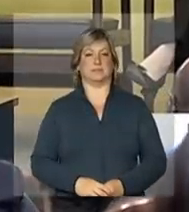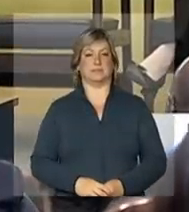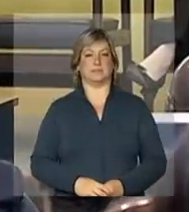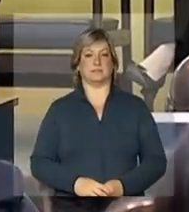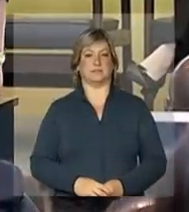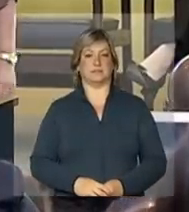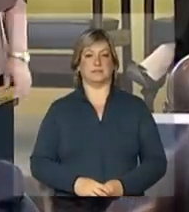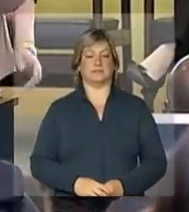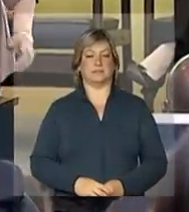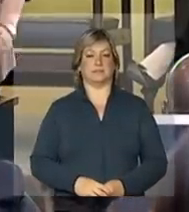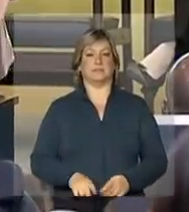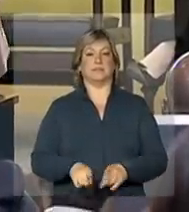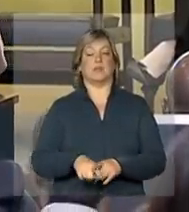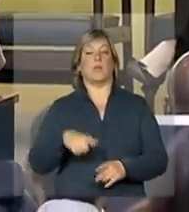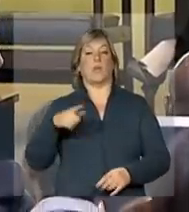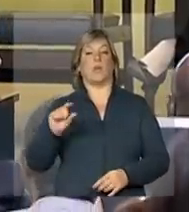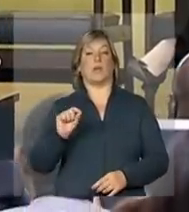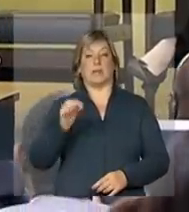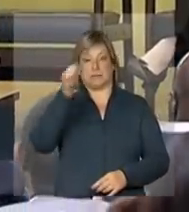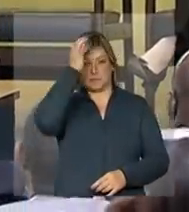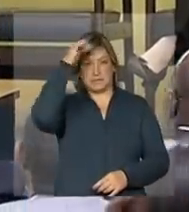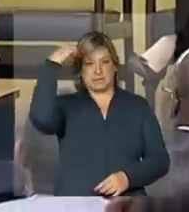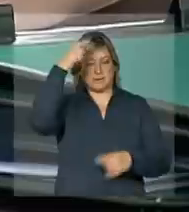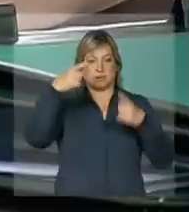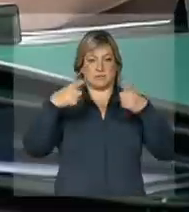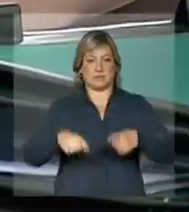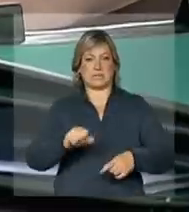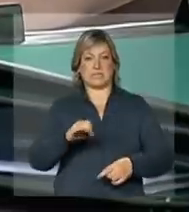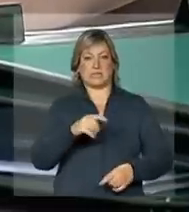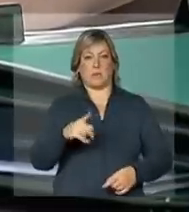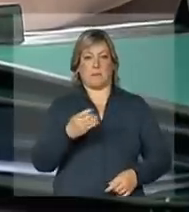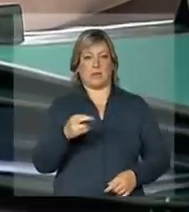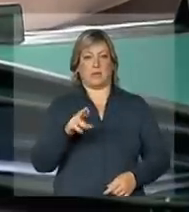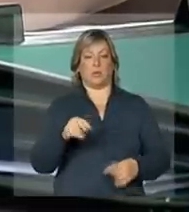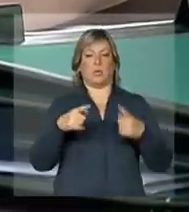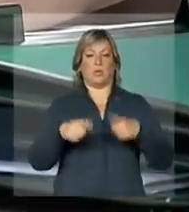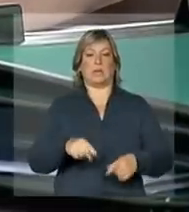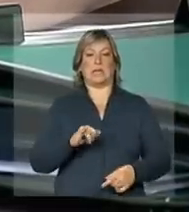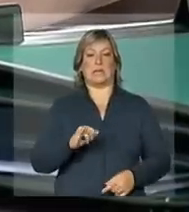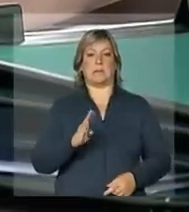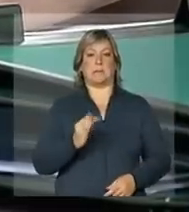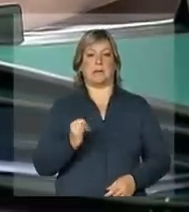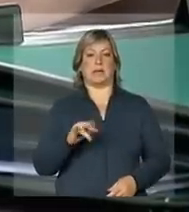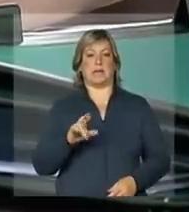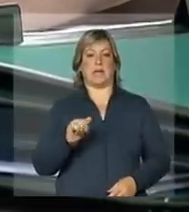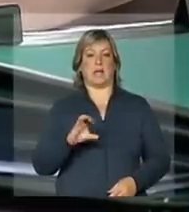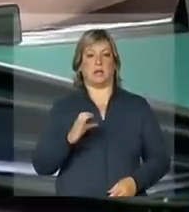paras estado do Espírito Santo São pebro no município de Ibiraçu